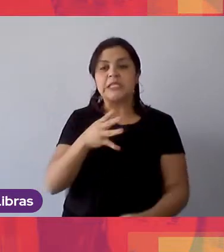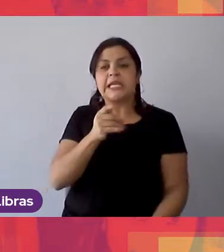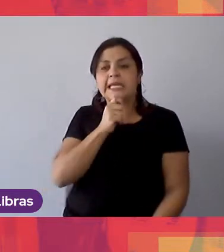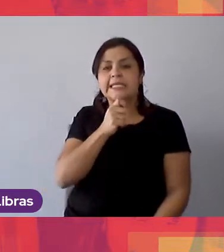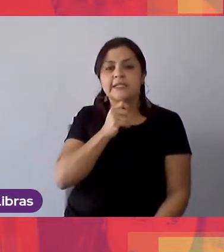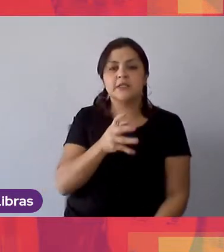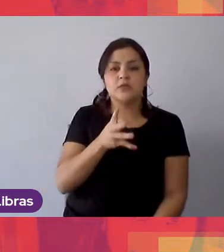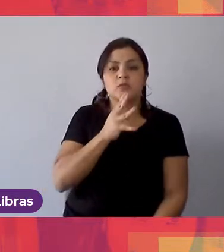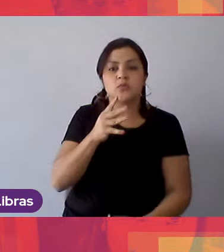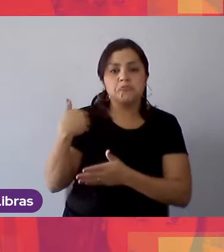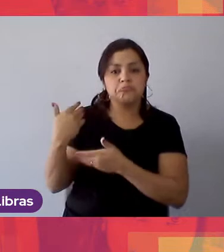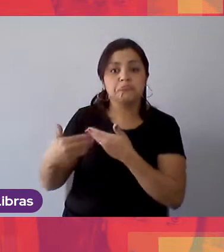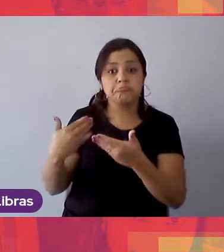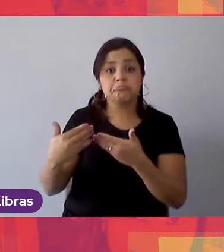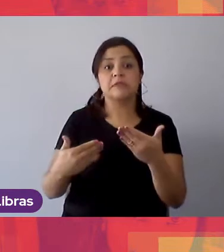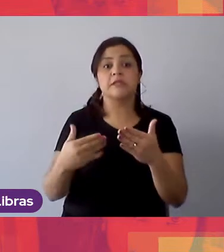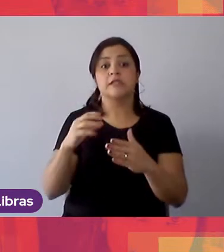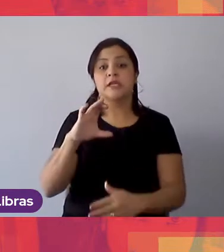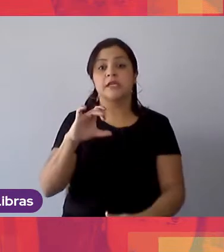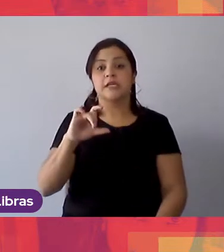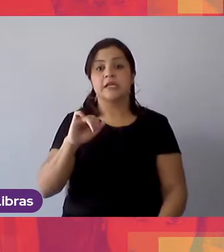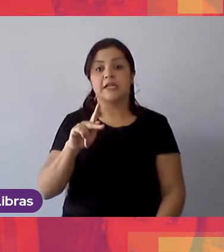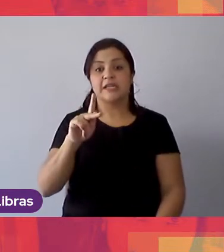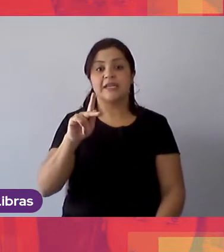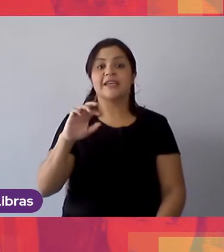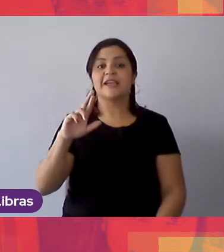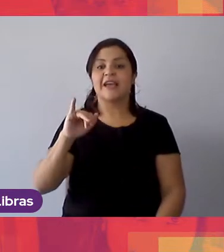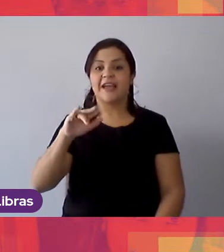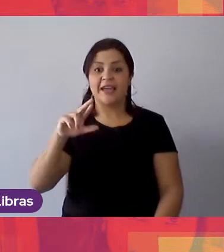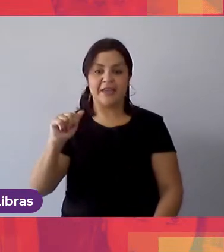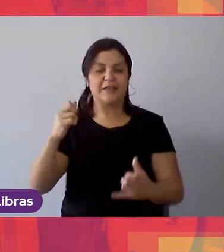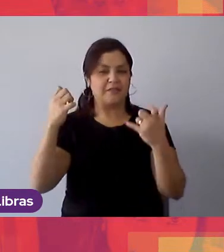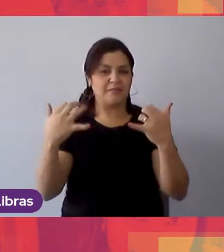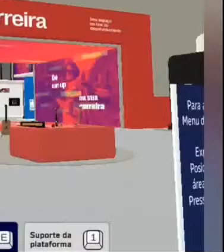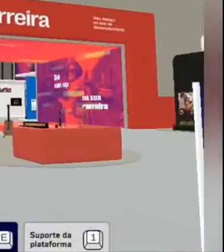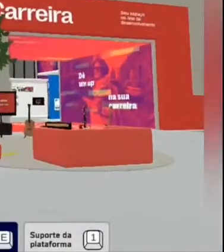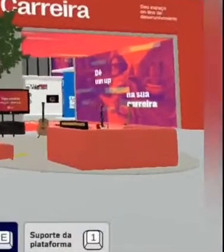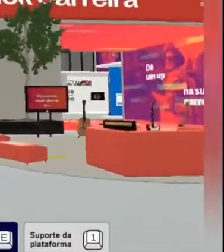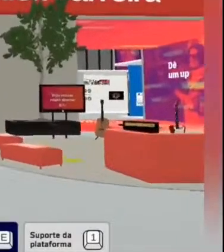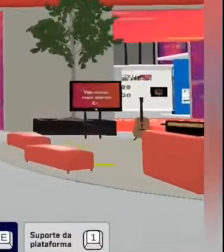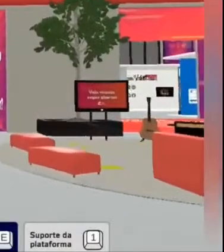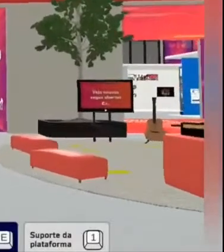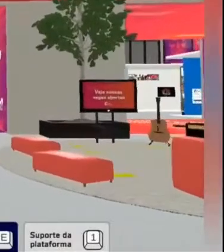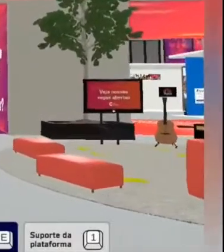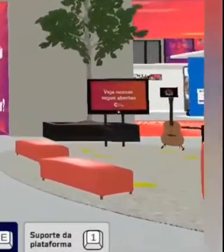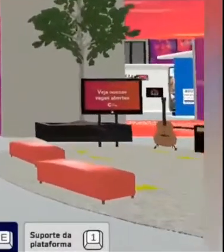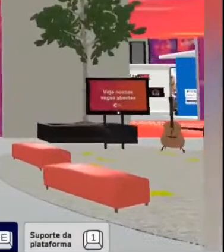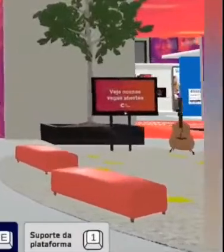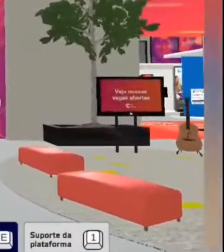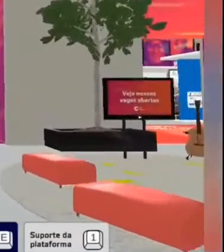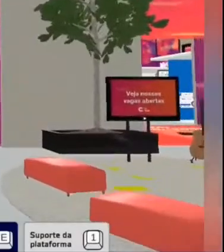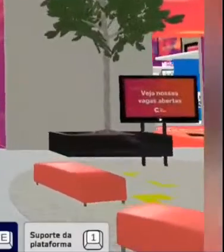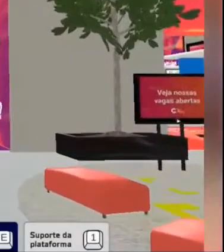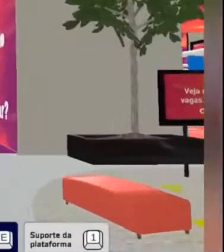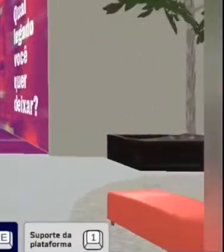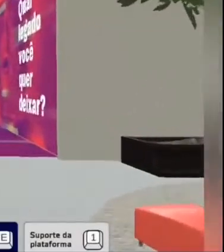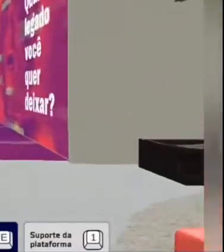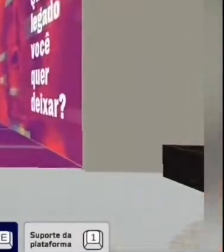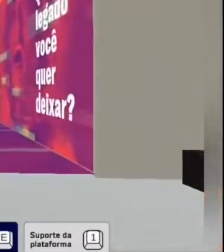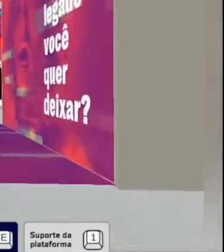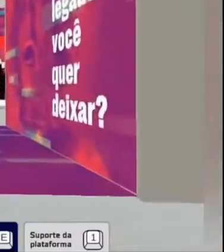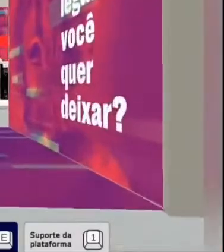a plataforma do Clique Carreira. E para quem já conhece também, dá uma relembrada. Vamos lá? O Clique Carreira é uma plataforma